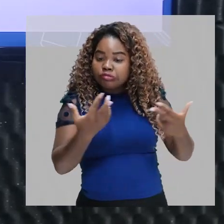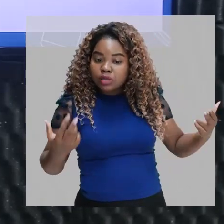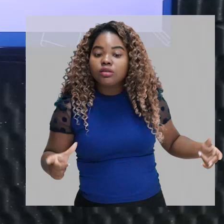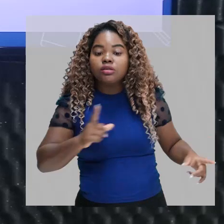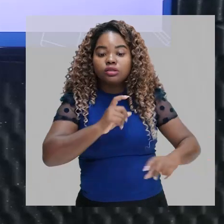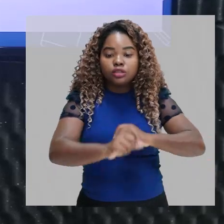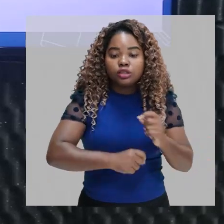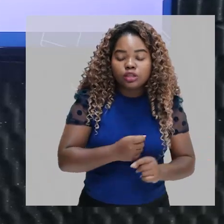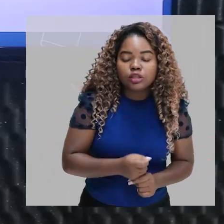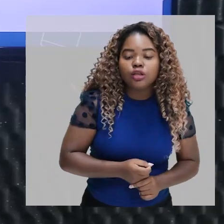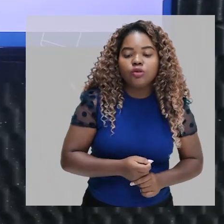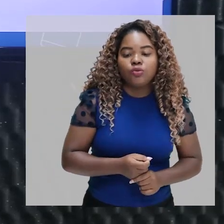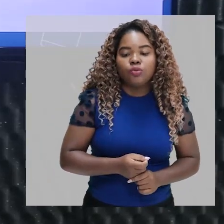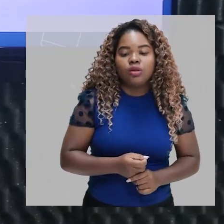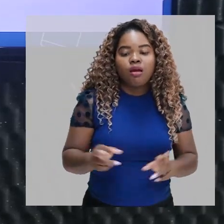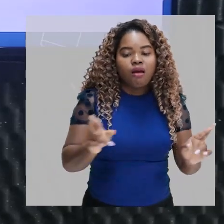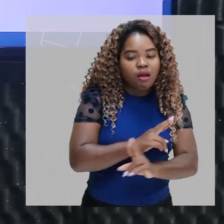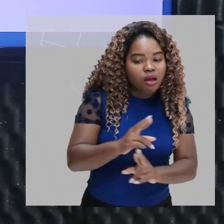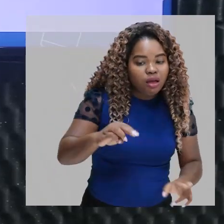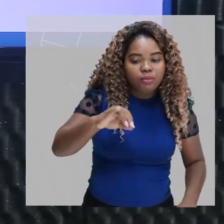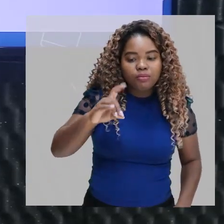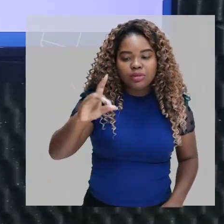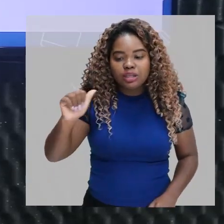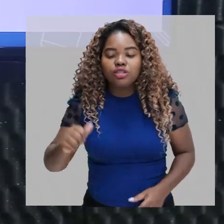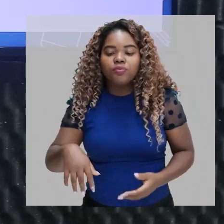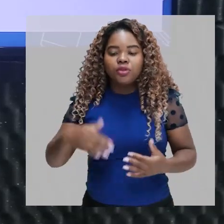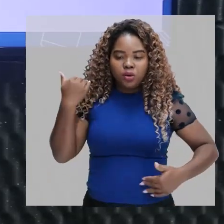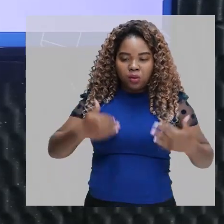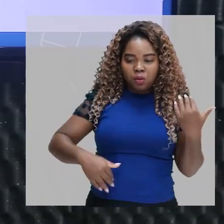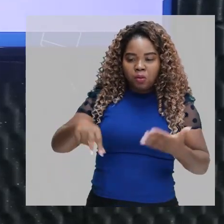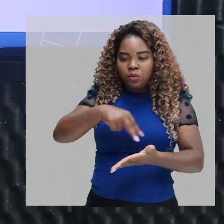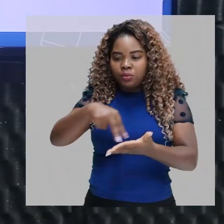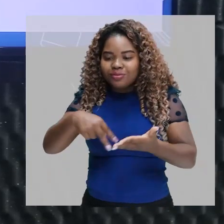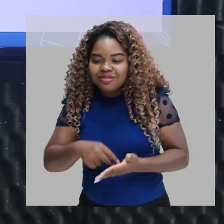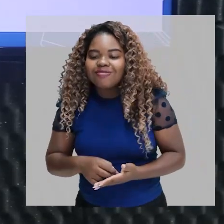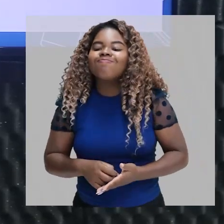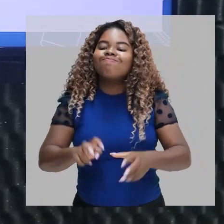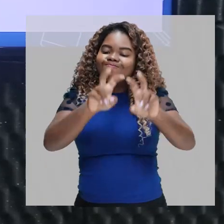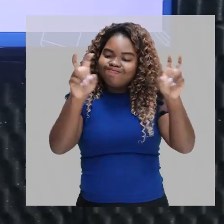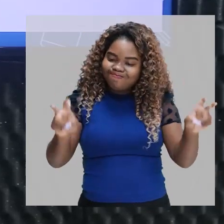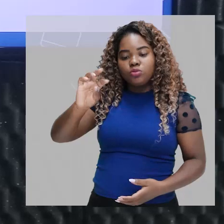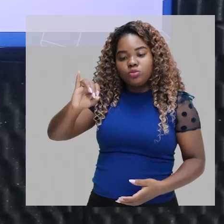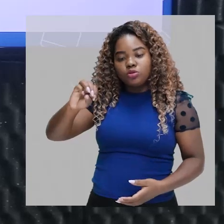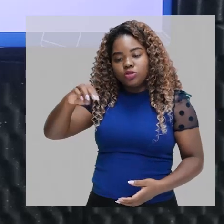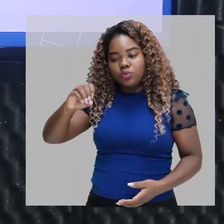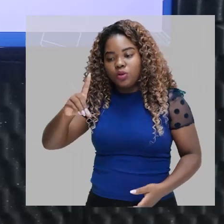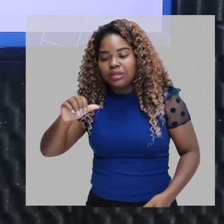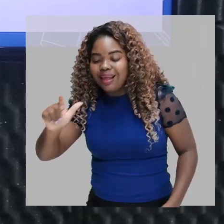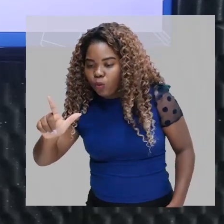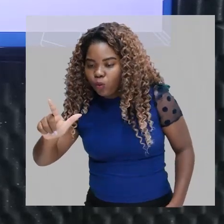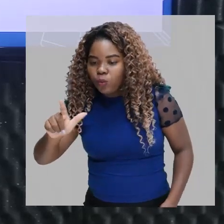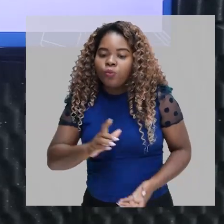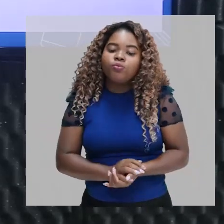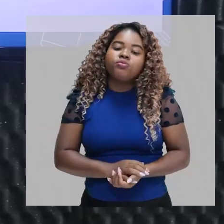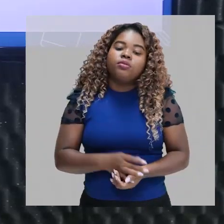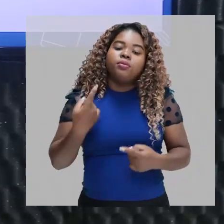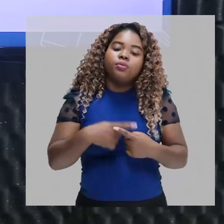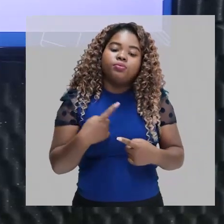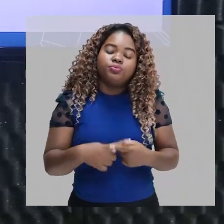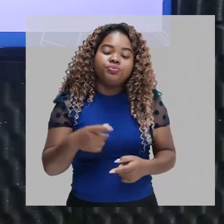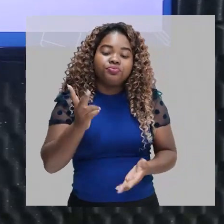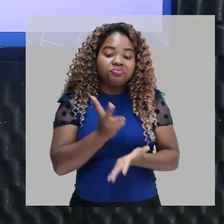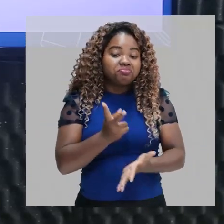essa canção. Vai, de acordo com os aspectos que vão sendo apresentados, você vai fazendo uma conexão com o seu conhecimento